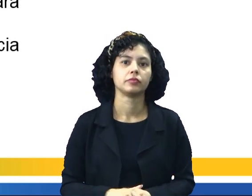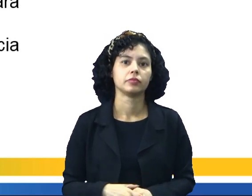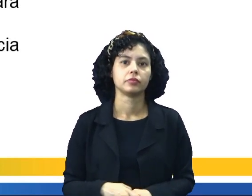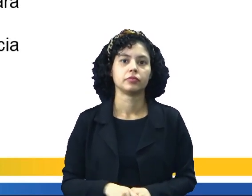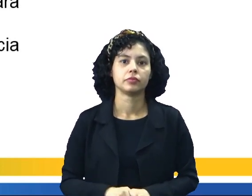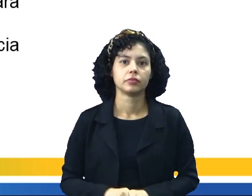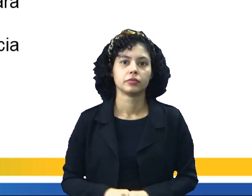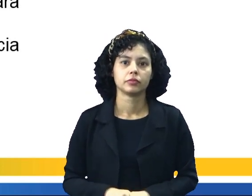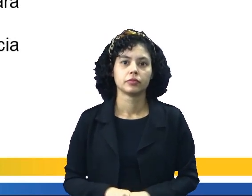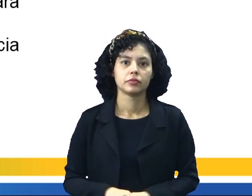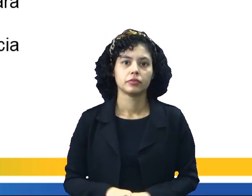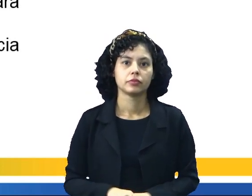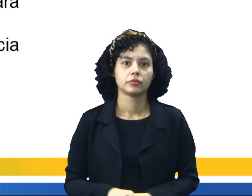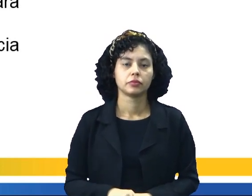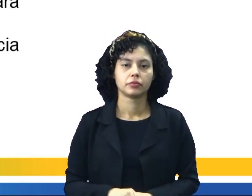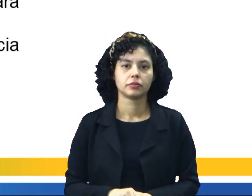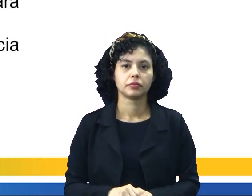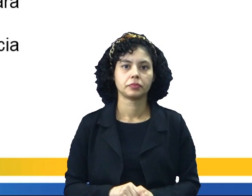correta.